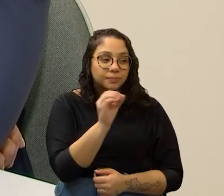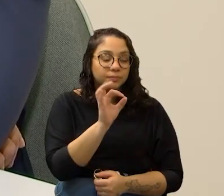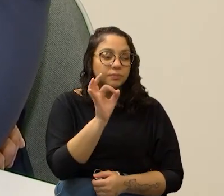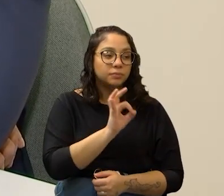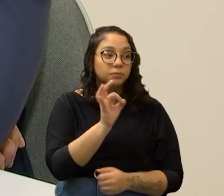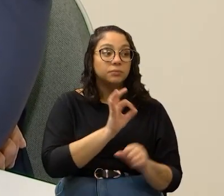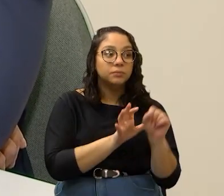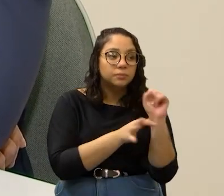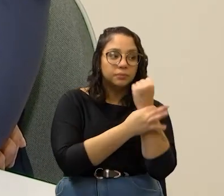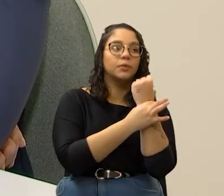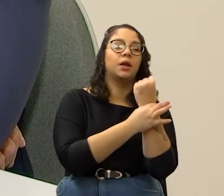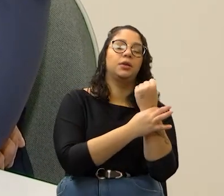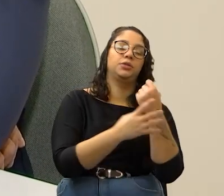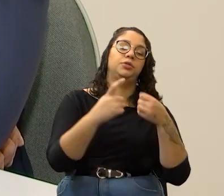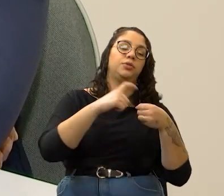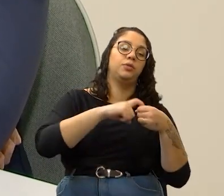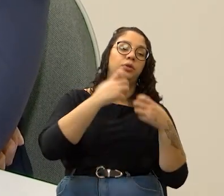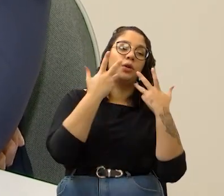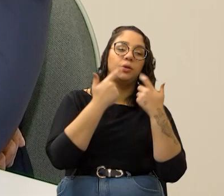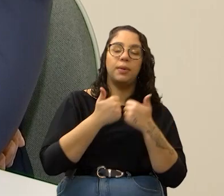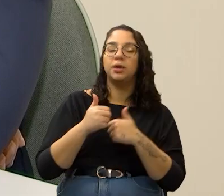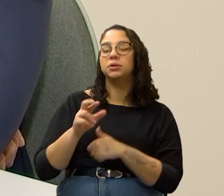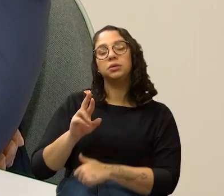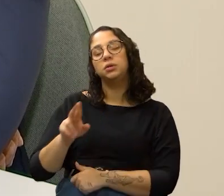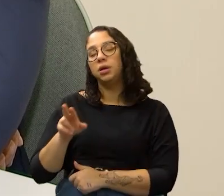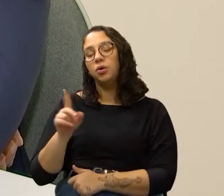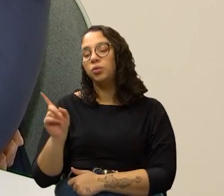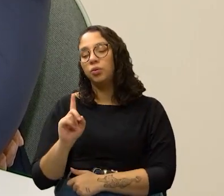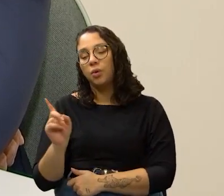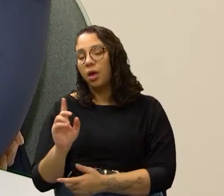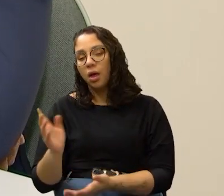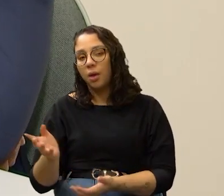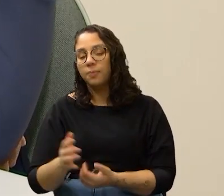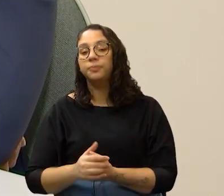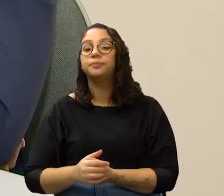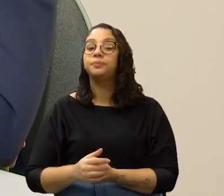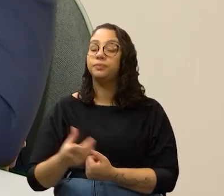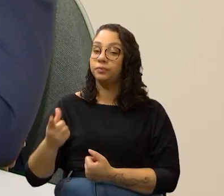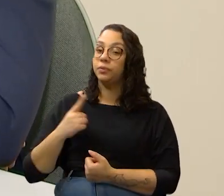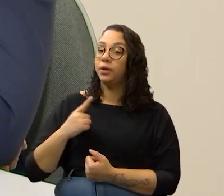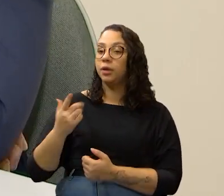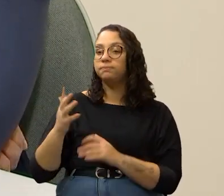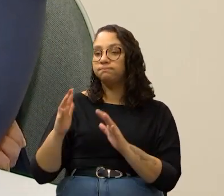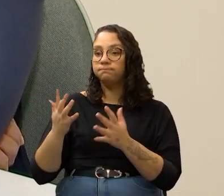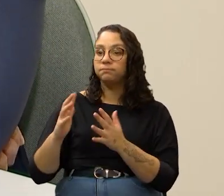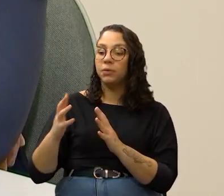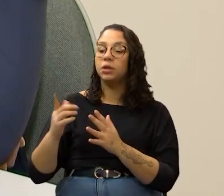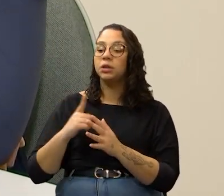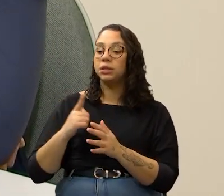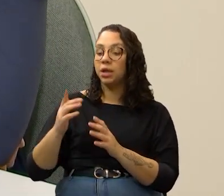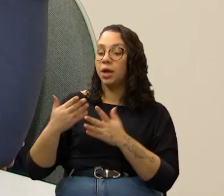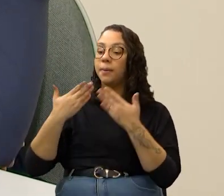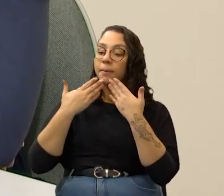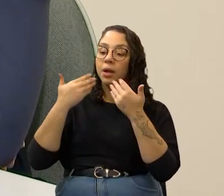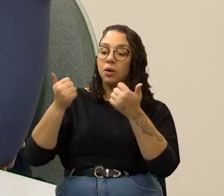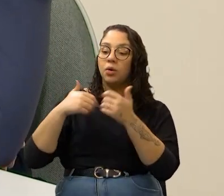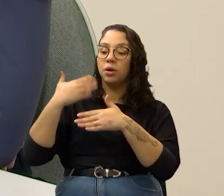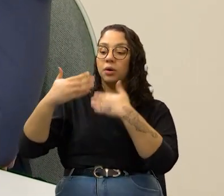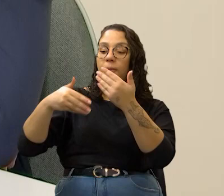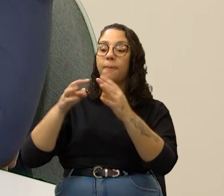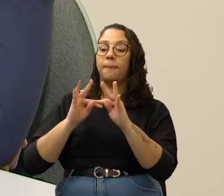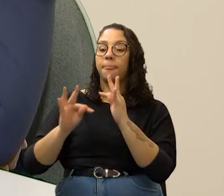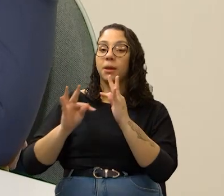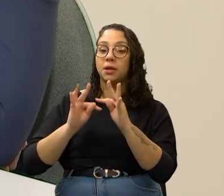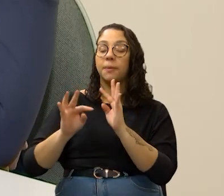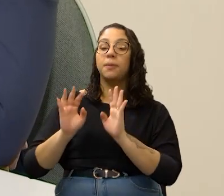de garantia da recuperação do animal. Não é. Assim, a gente tem uma expectativa de resposta, né, à